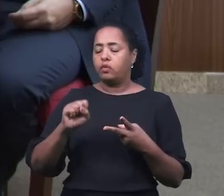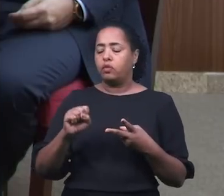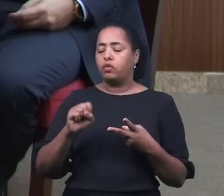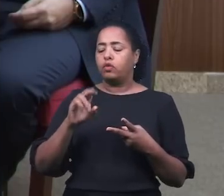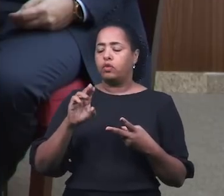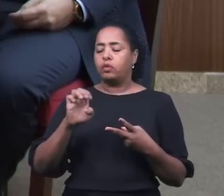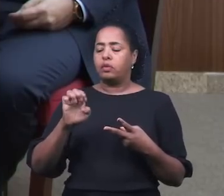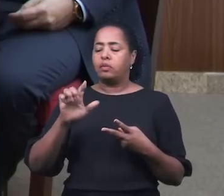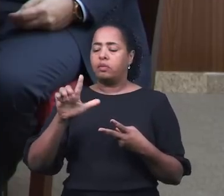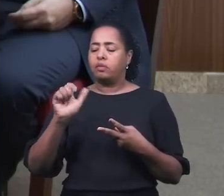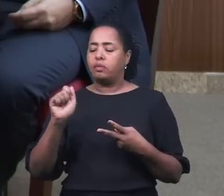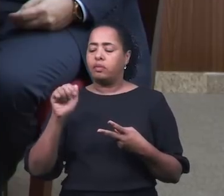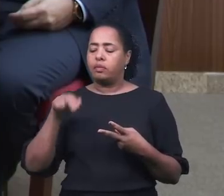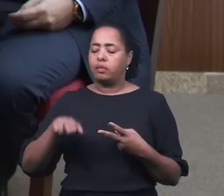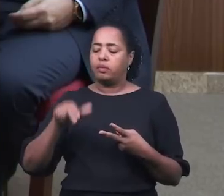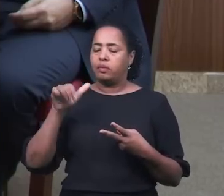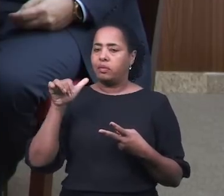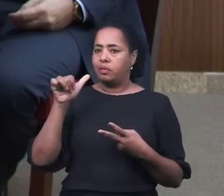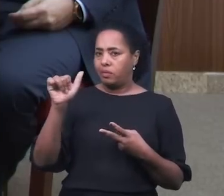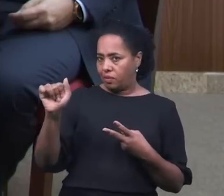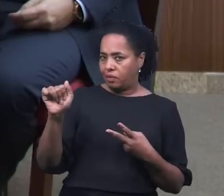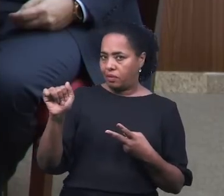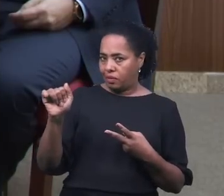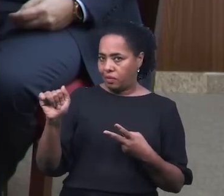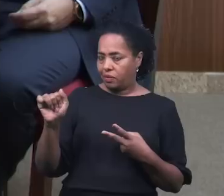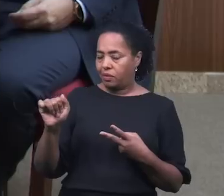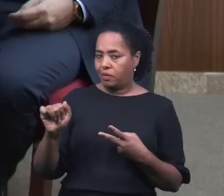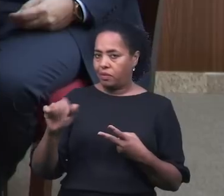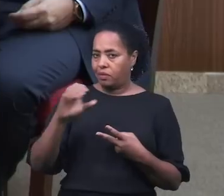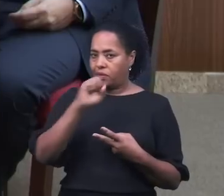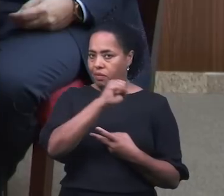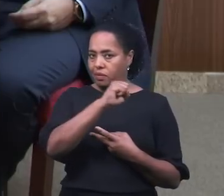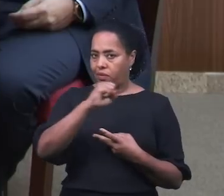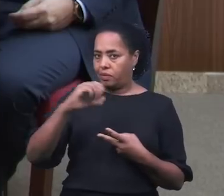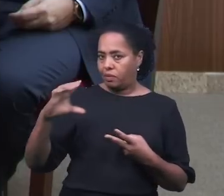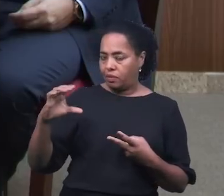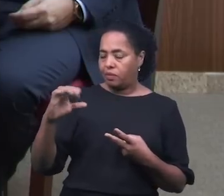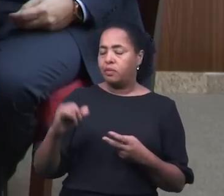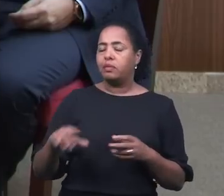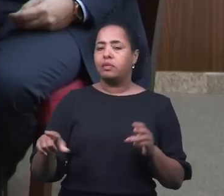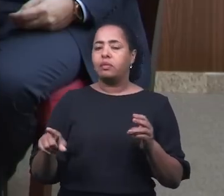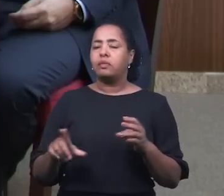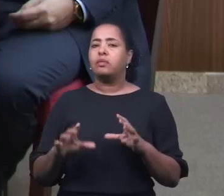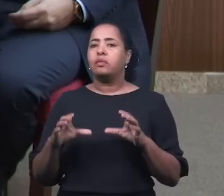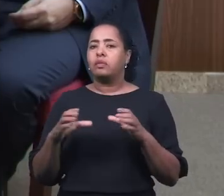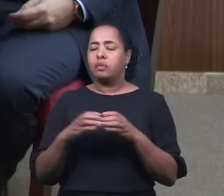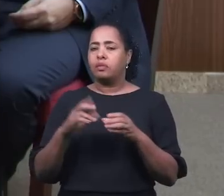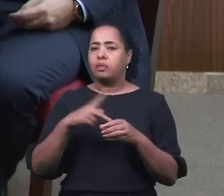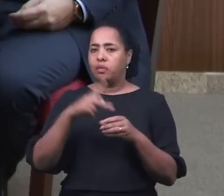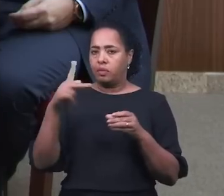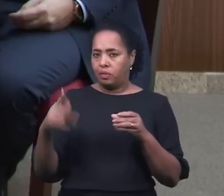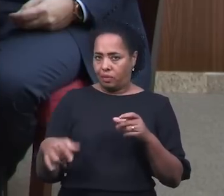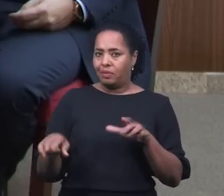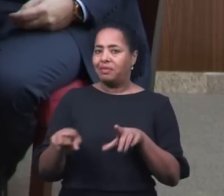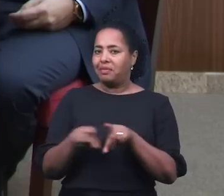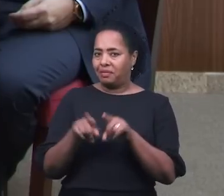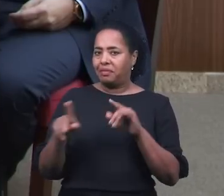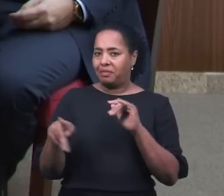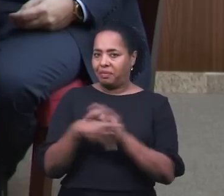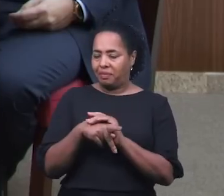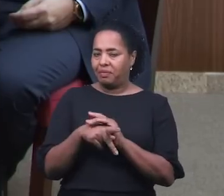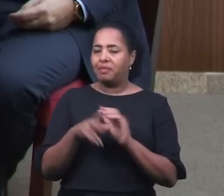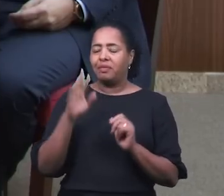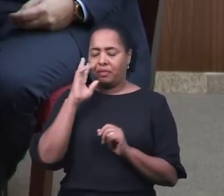Sui Ferreira, que participa sempre conosco, lá de São José, Santa Catarina, também do grupo Semente Preciosa. Vamos